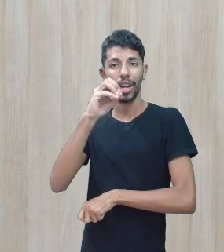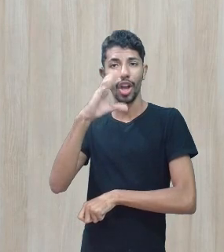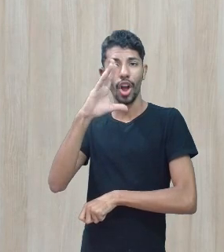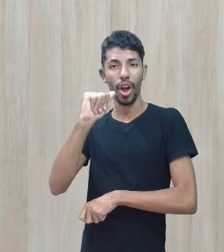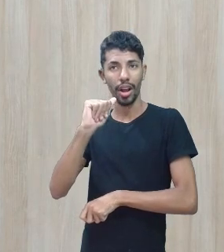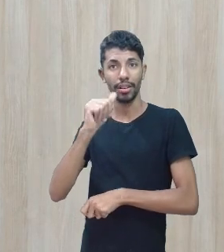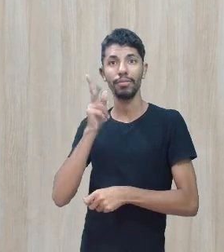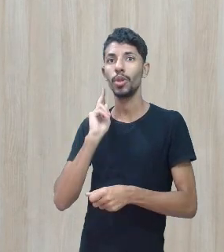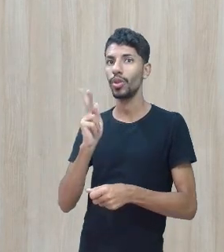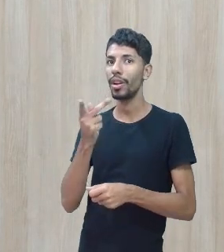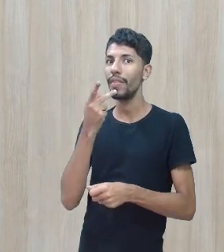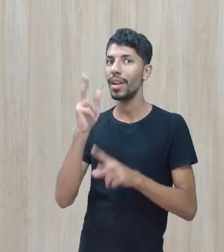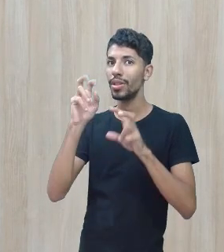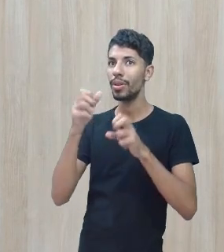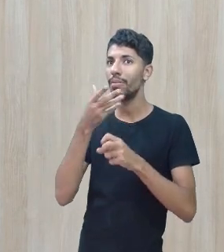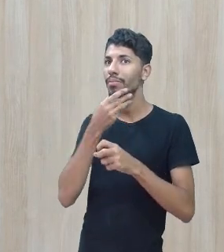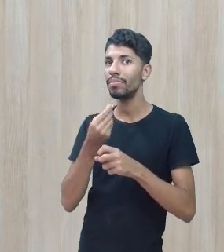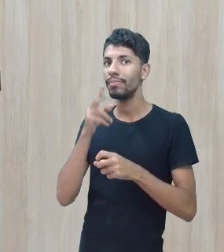o nome dele.